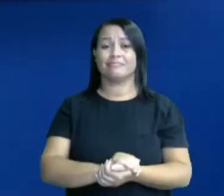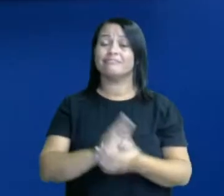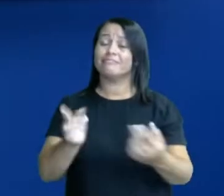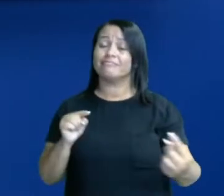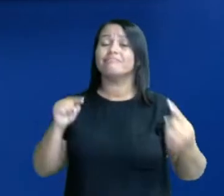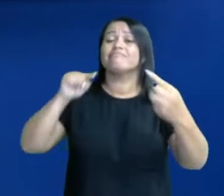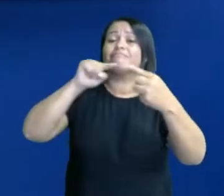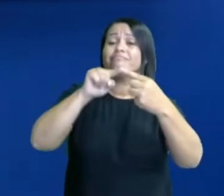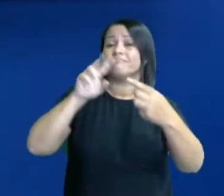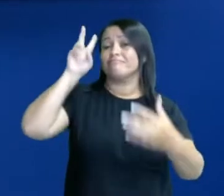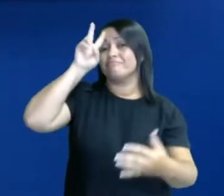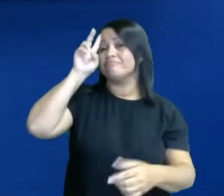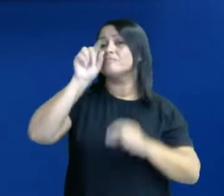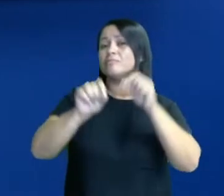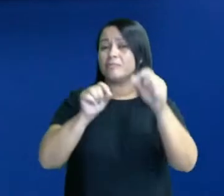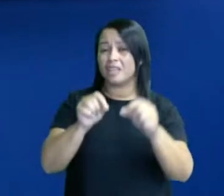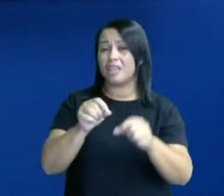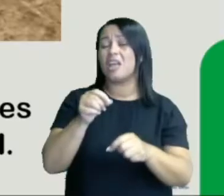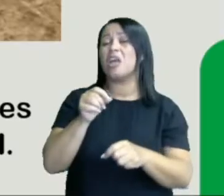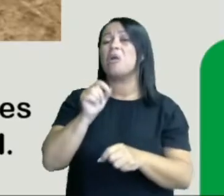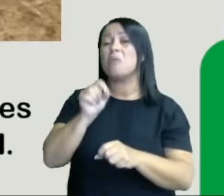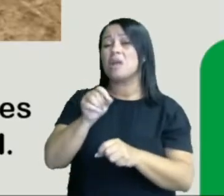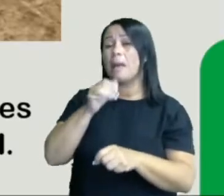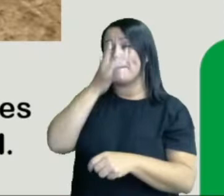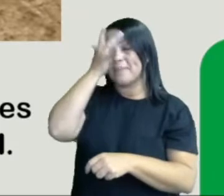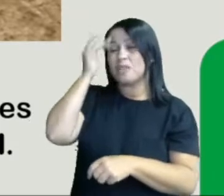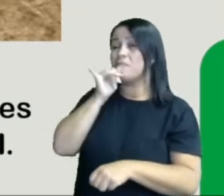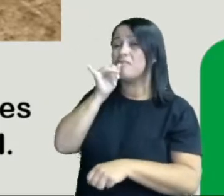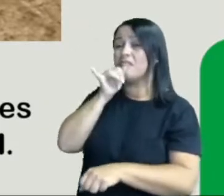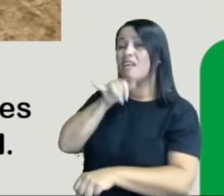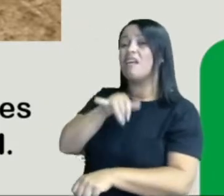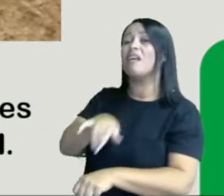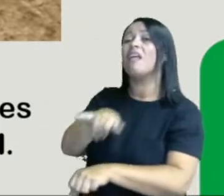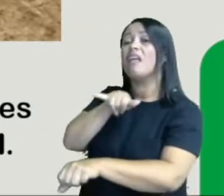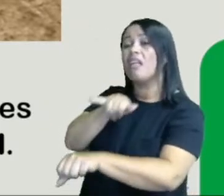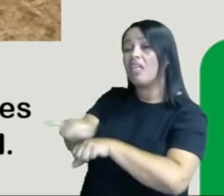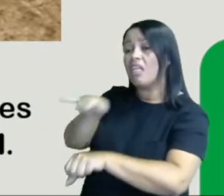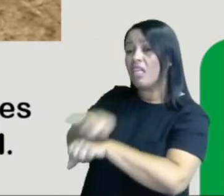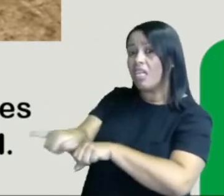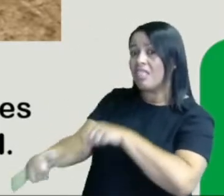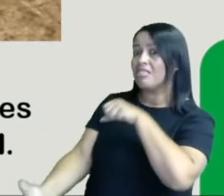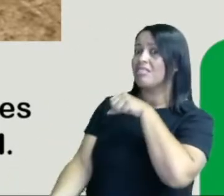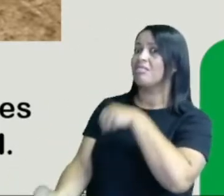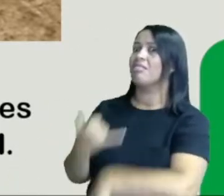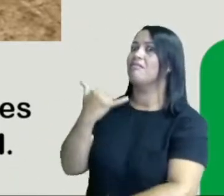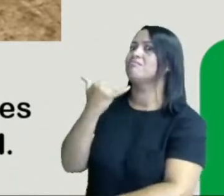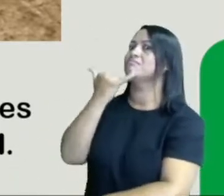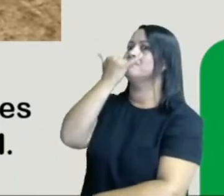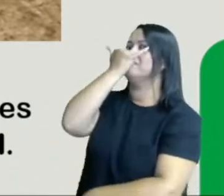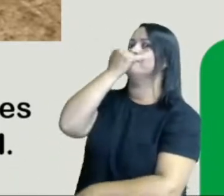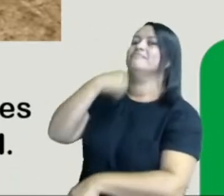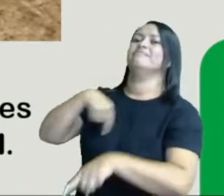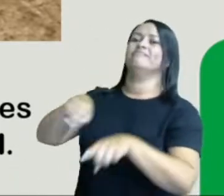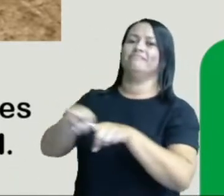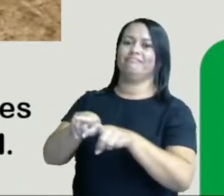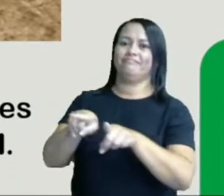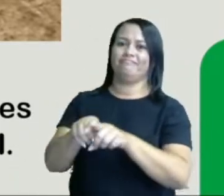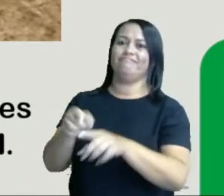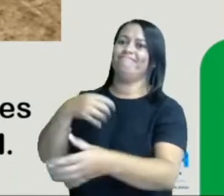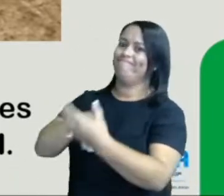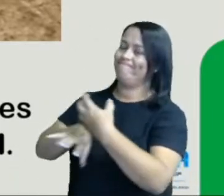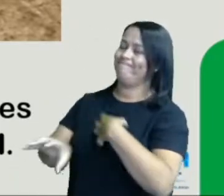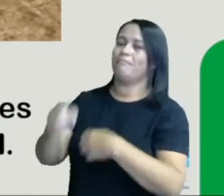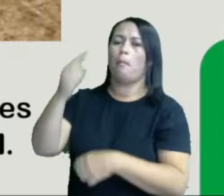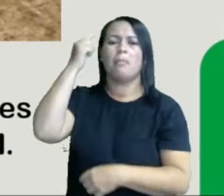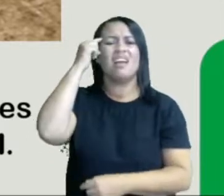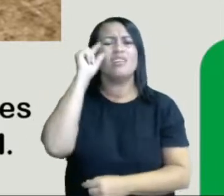Moral da história: quem conspira contra os outros faz mal a si mesmo. Se a gente pensar um pouquinho